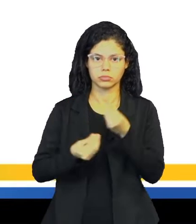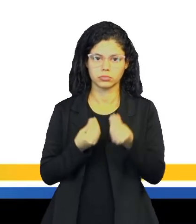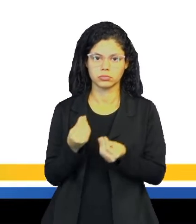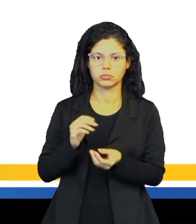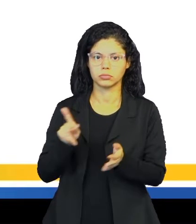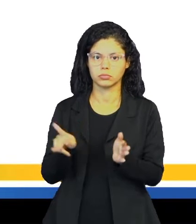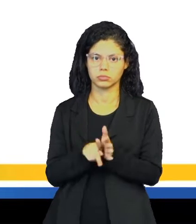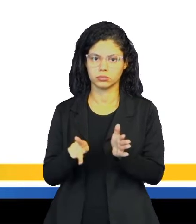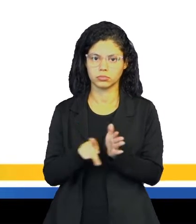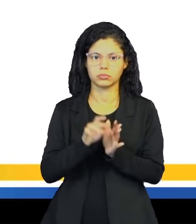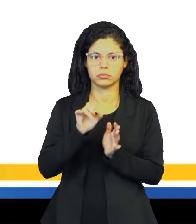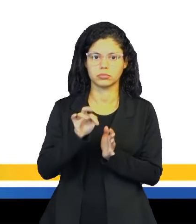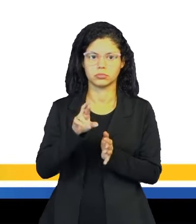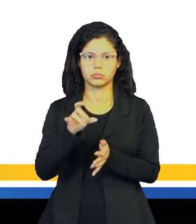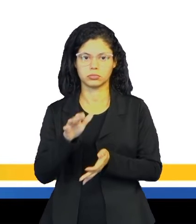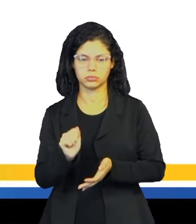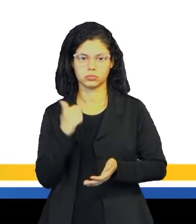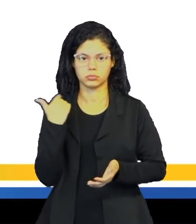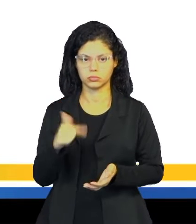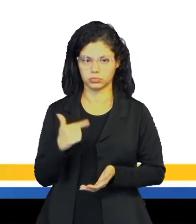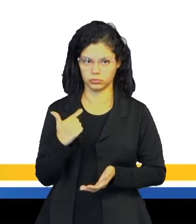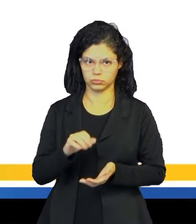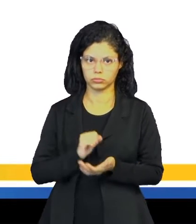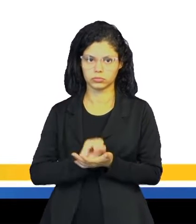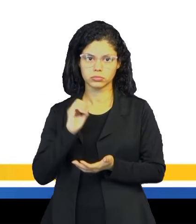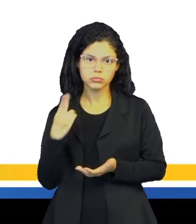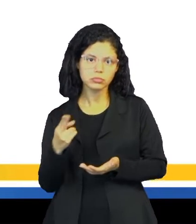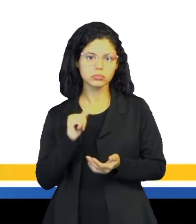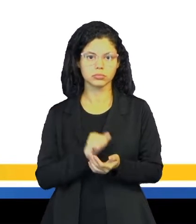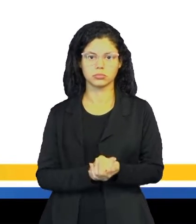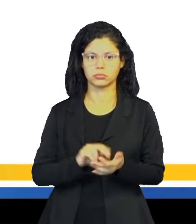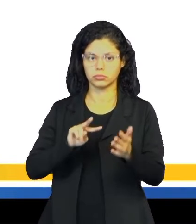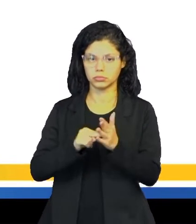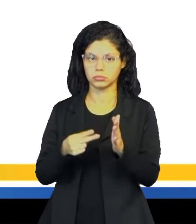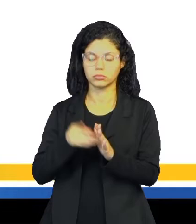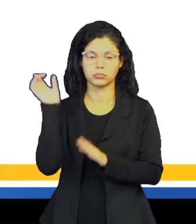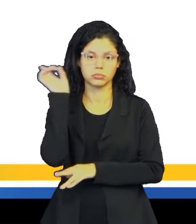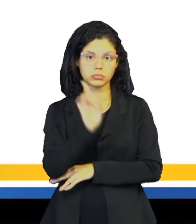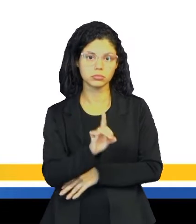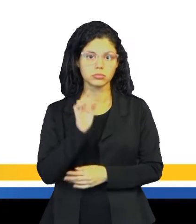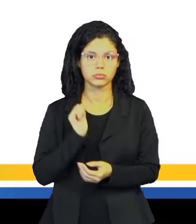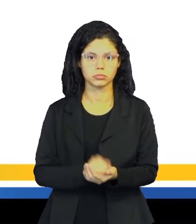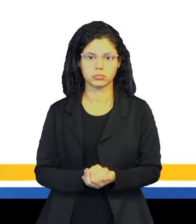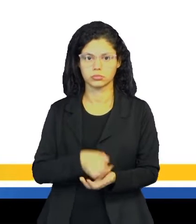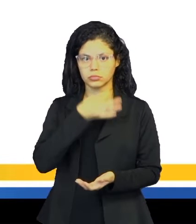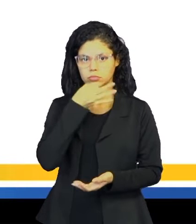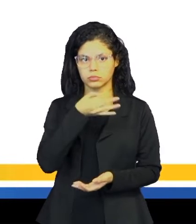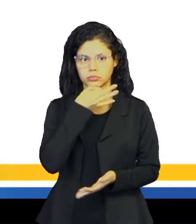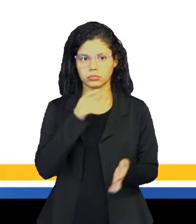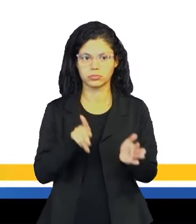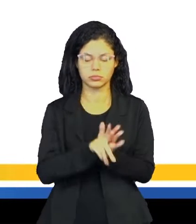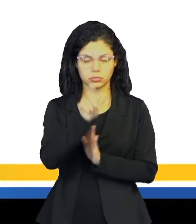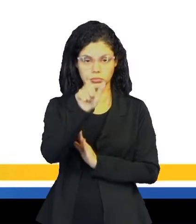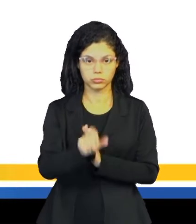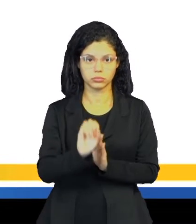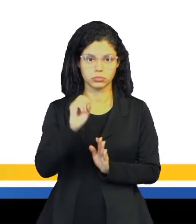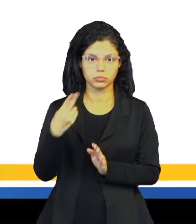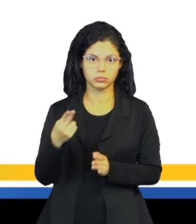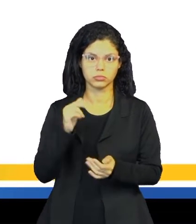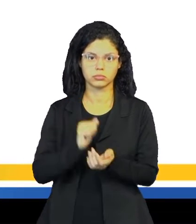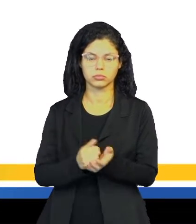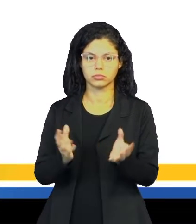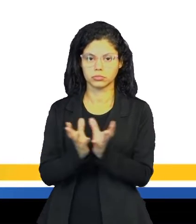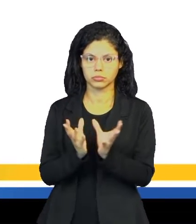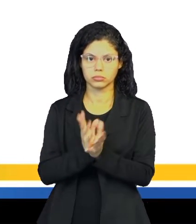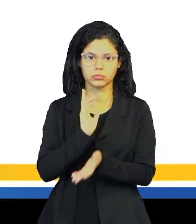né, de forma independente e sem censura. Ou seja, ela significa o direito de exteriorizar a sua opinião pessoal ou